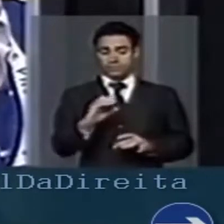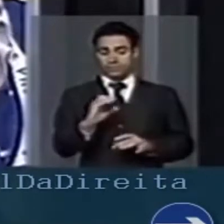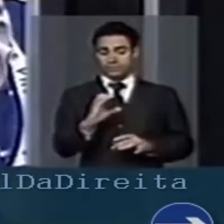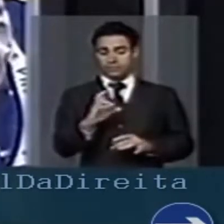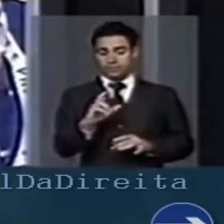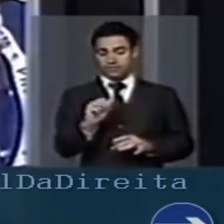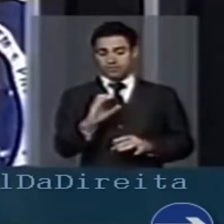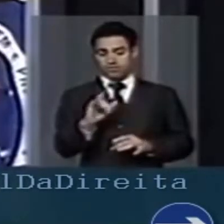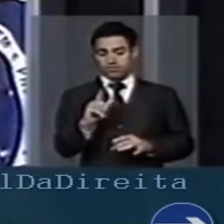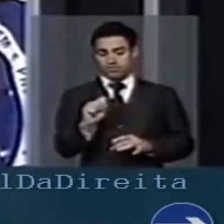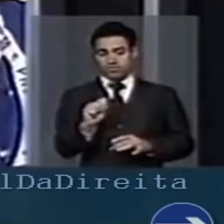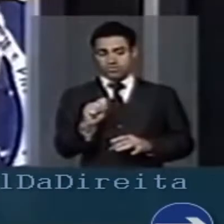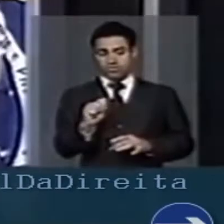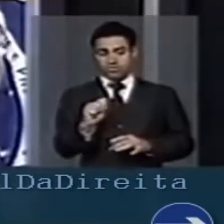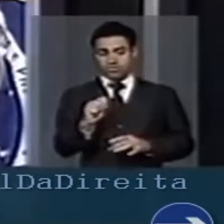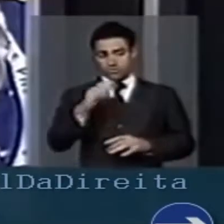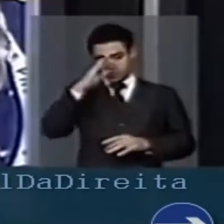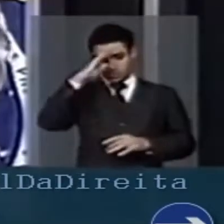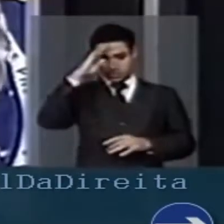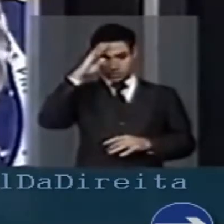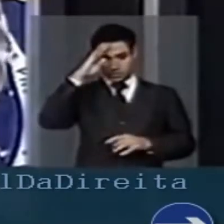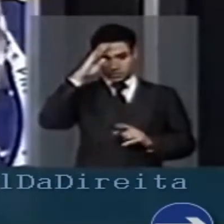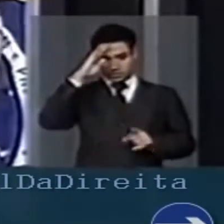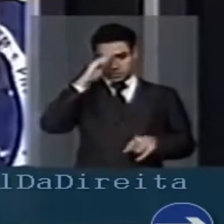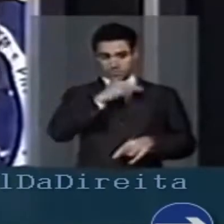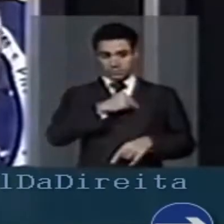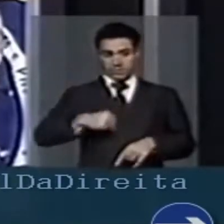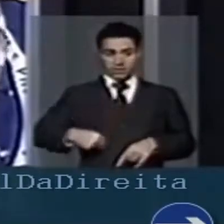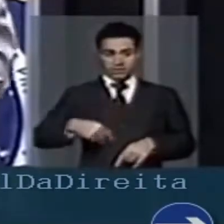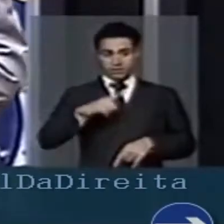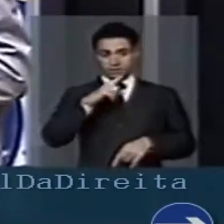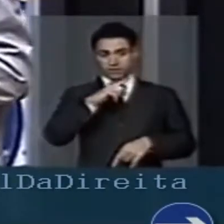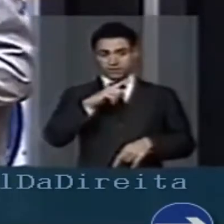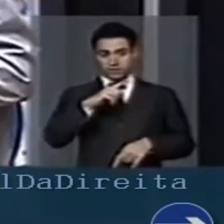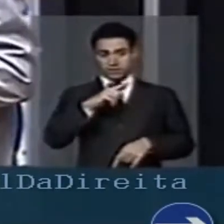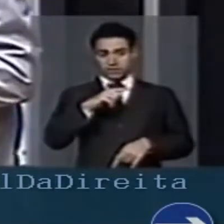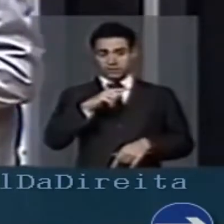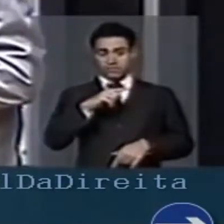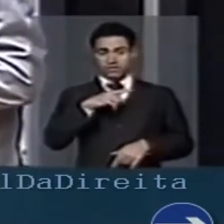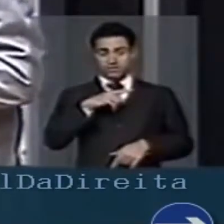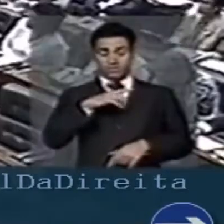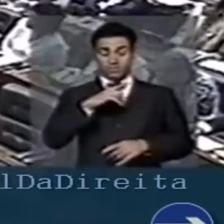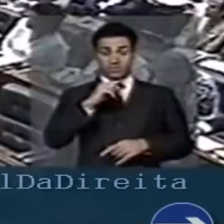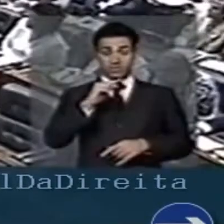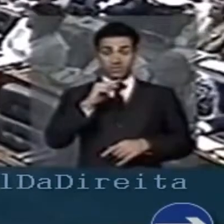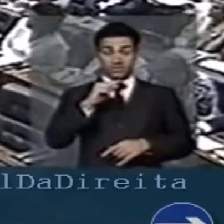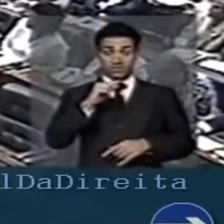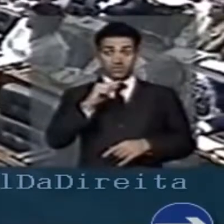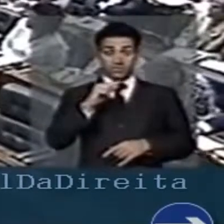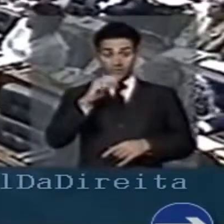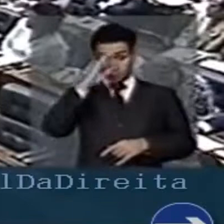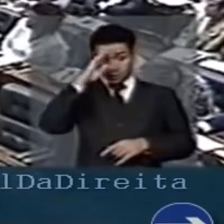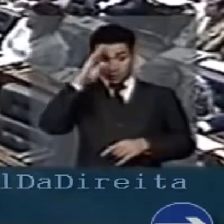ministro. En Cuba no tenemos una democracia, tenemos una dictadura.